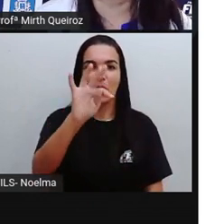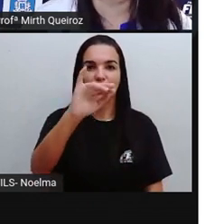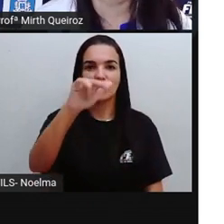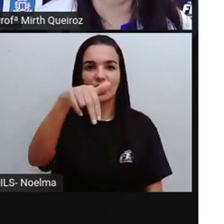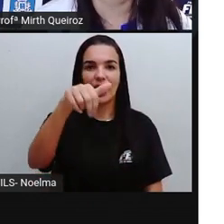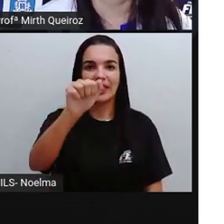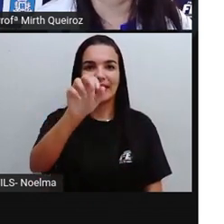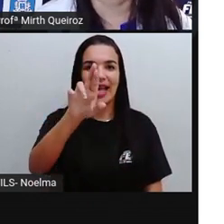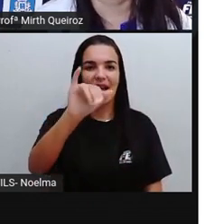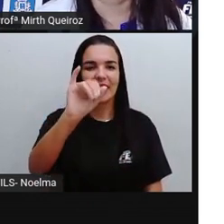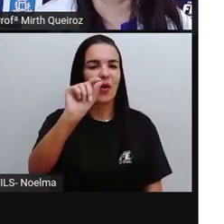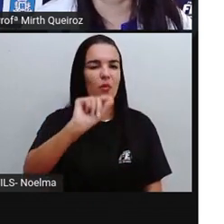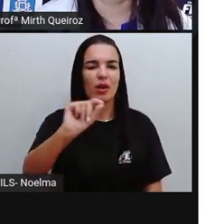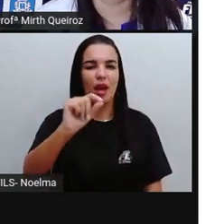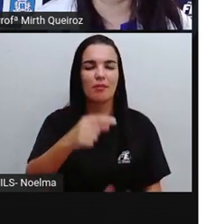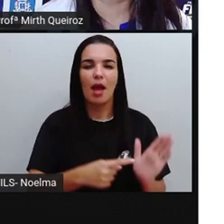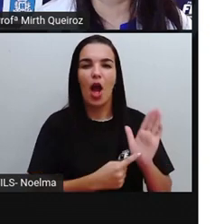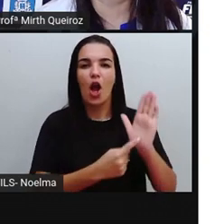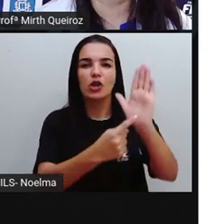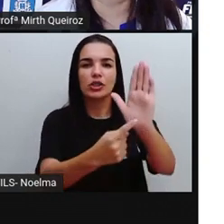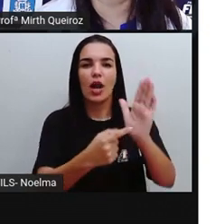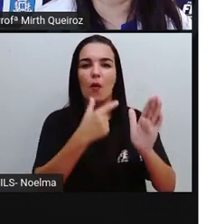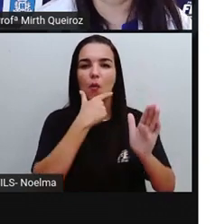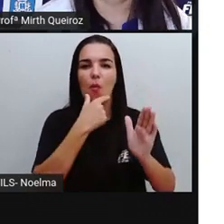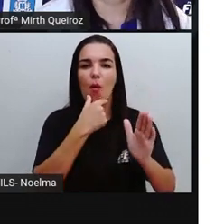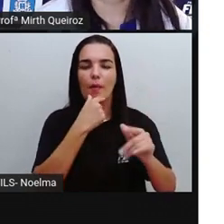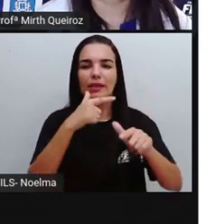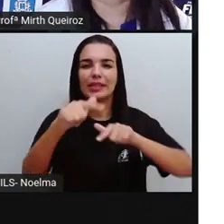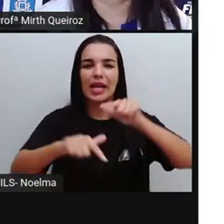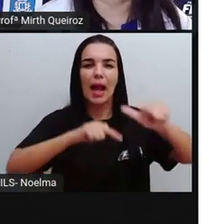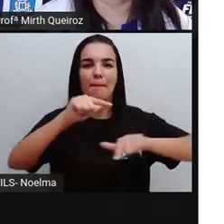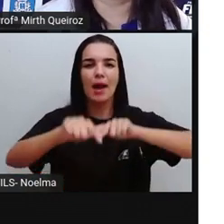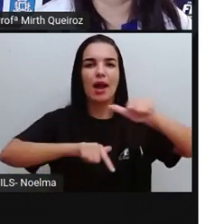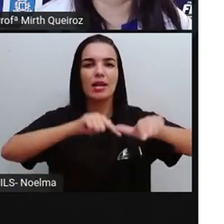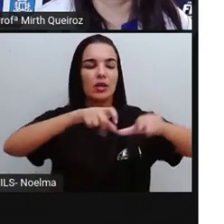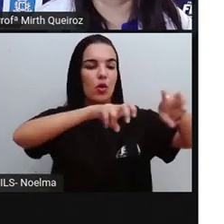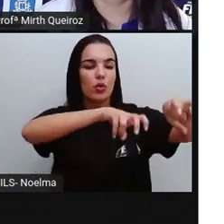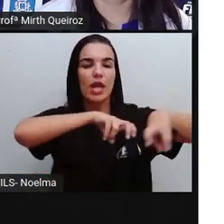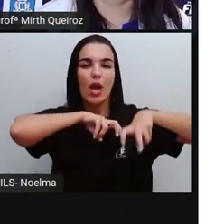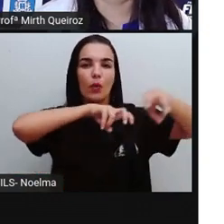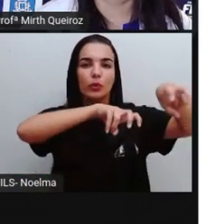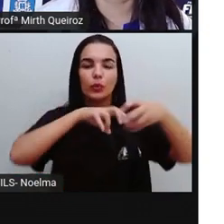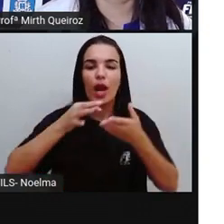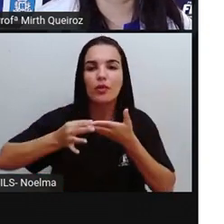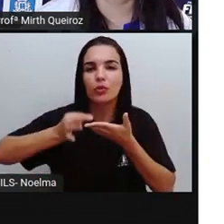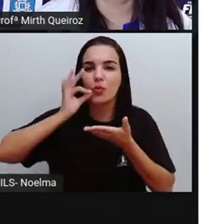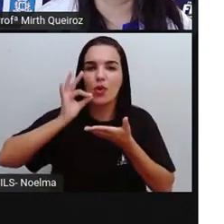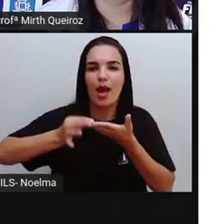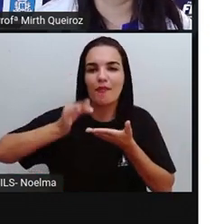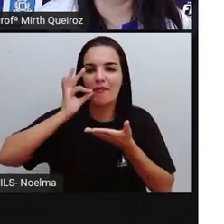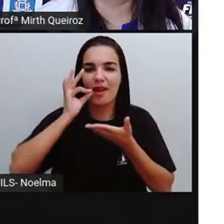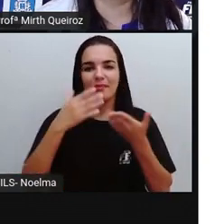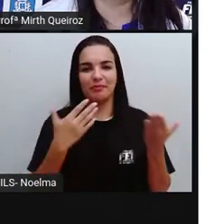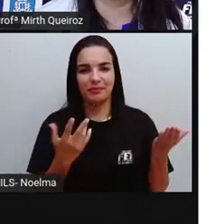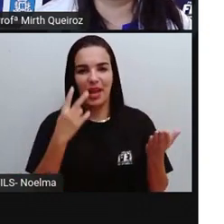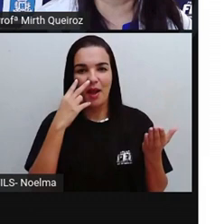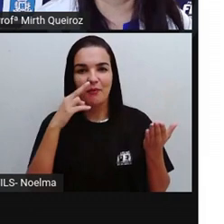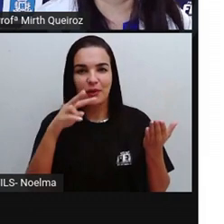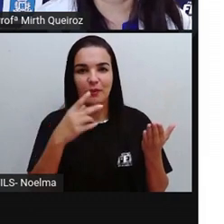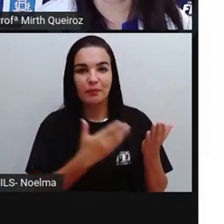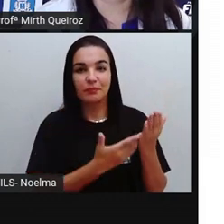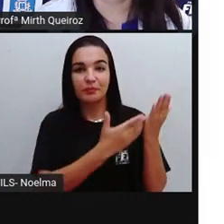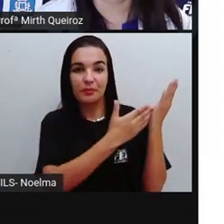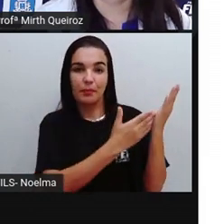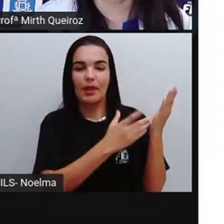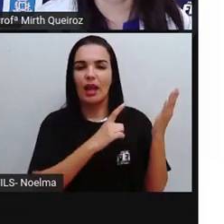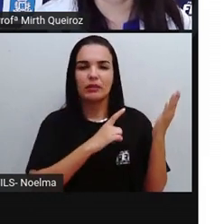do café. Olha só, o que que vocês veem aí nessa obra de arte? A gente pode ver um plantio ao fundo, né?